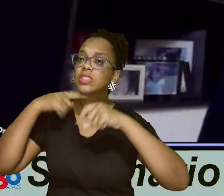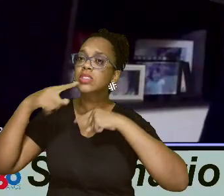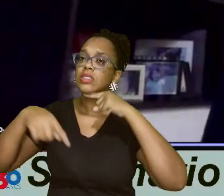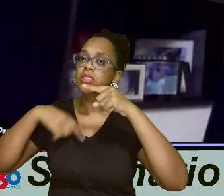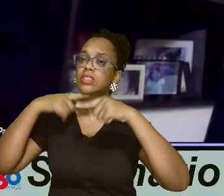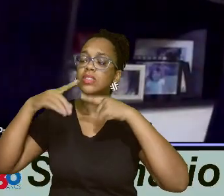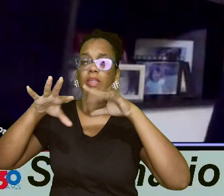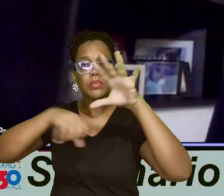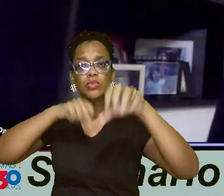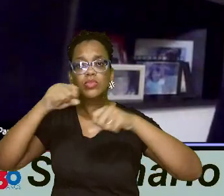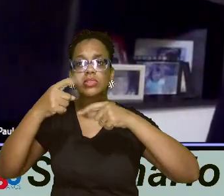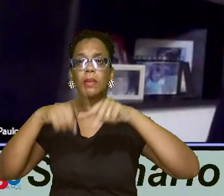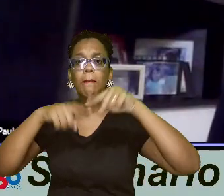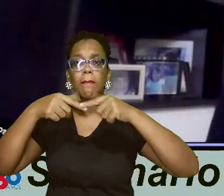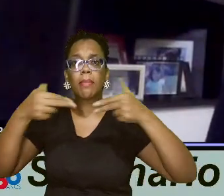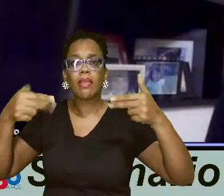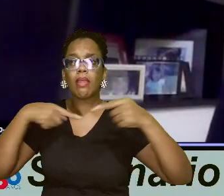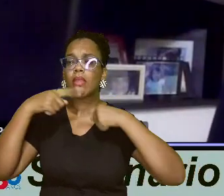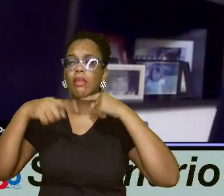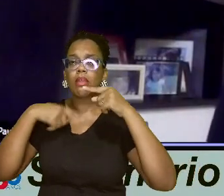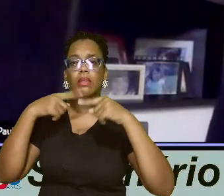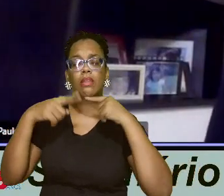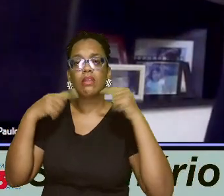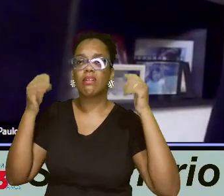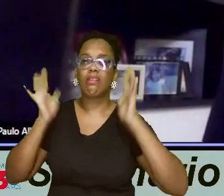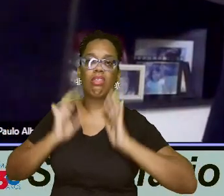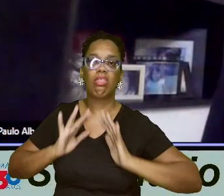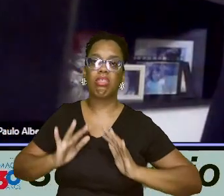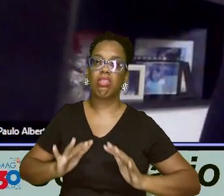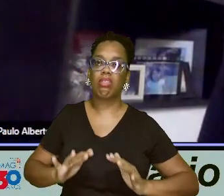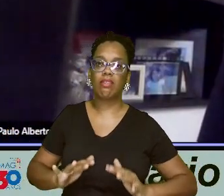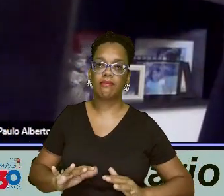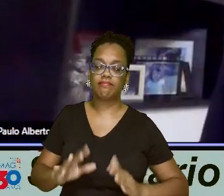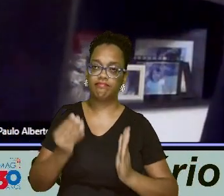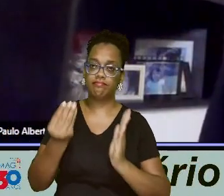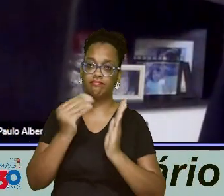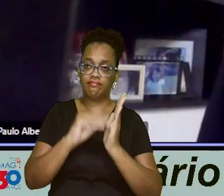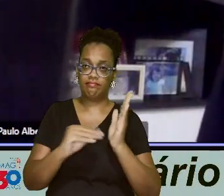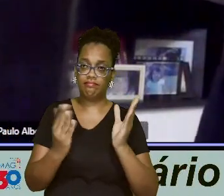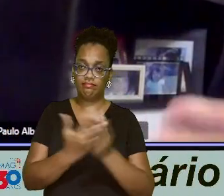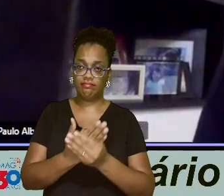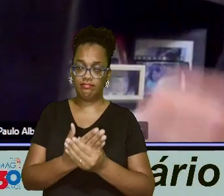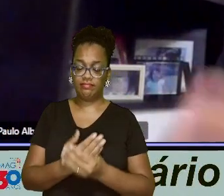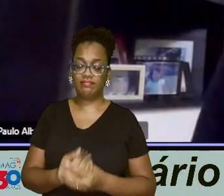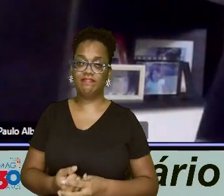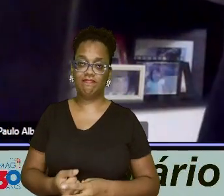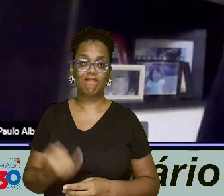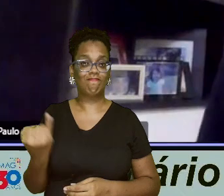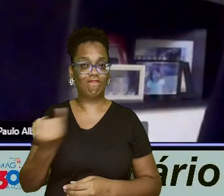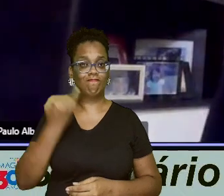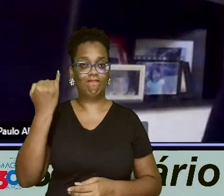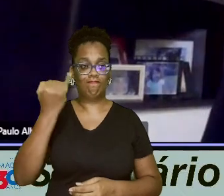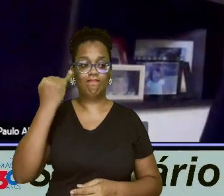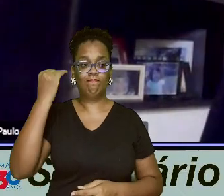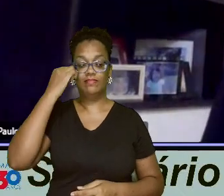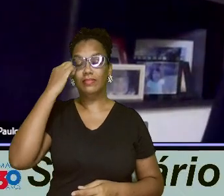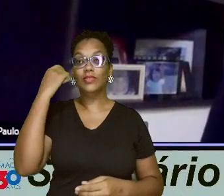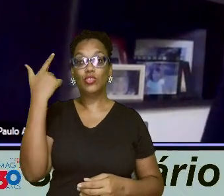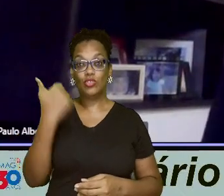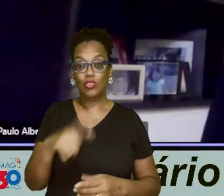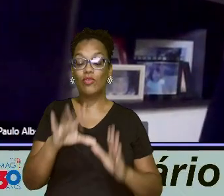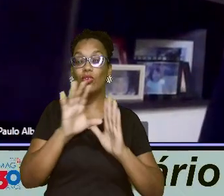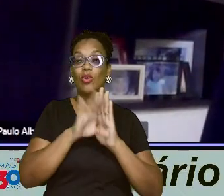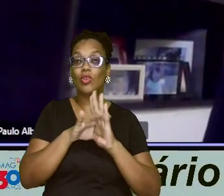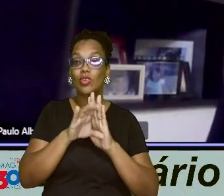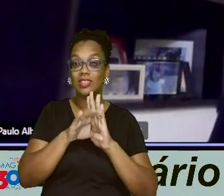na busca de bens suscetíveis de constrição judicial nos autos. Isso é extremamente relevante porque isso traz novamente o conceito, um